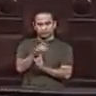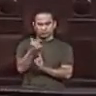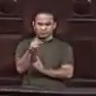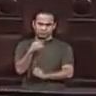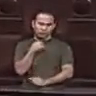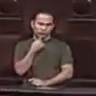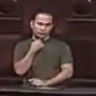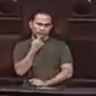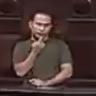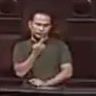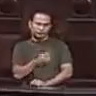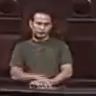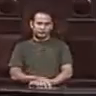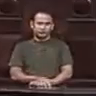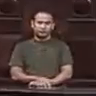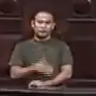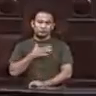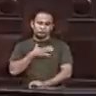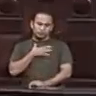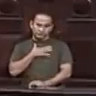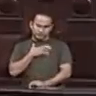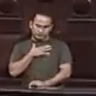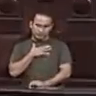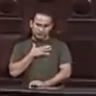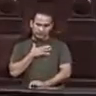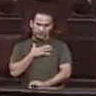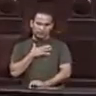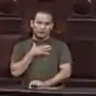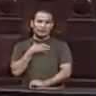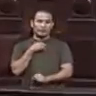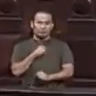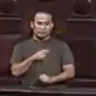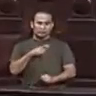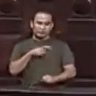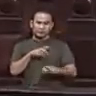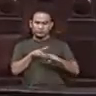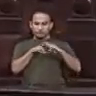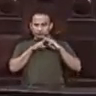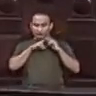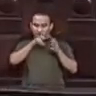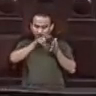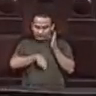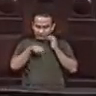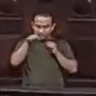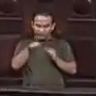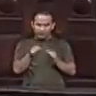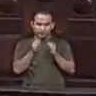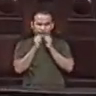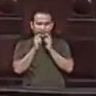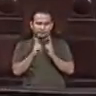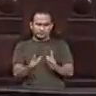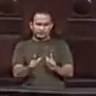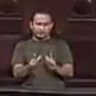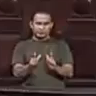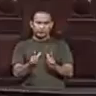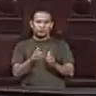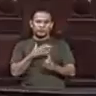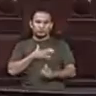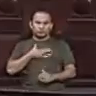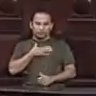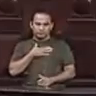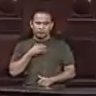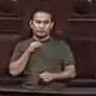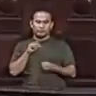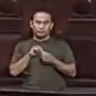dúvida nisso. Então, gostaria, para que a gente possa manter o respeito mínimo nessa casa, gostaria que o regimento fosse